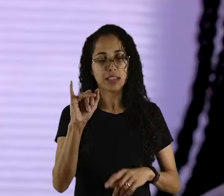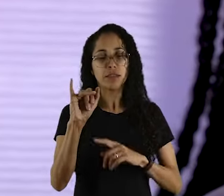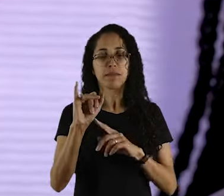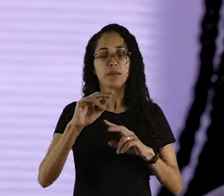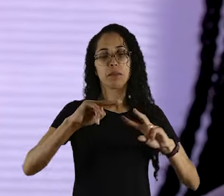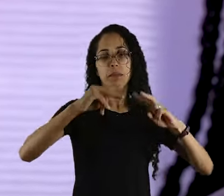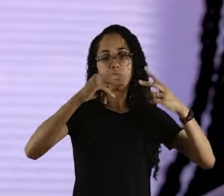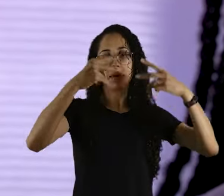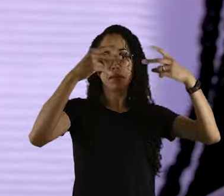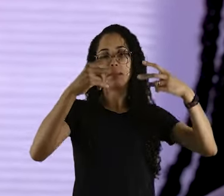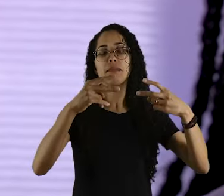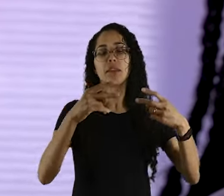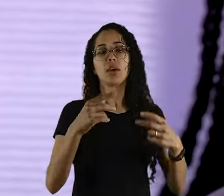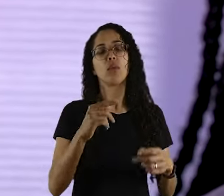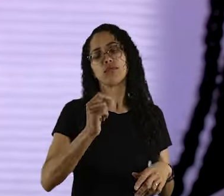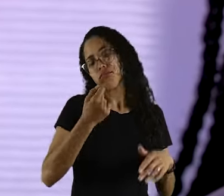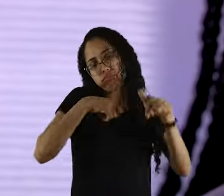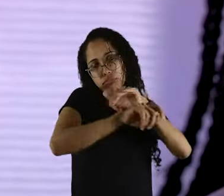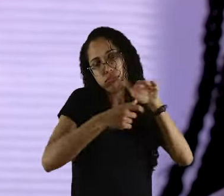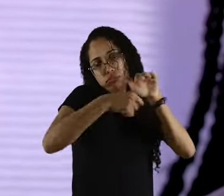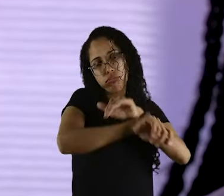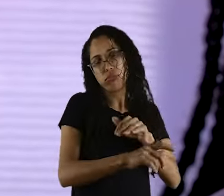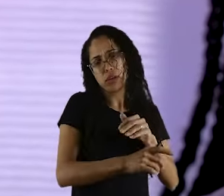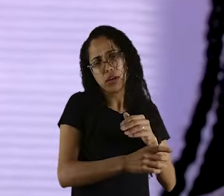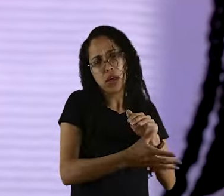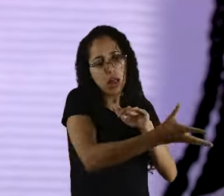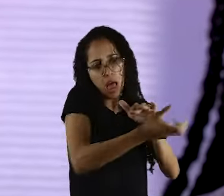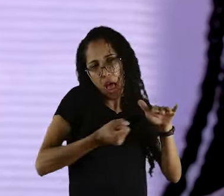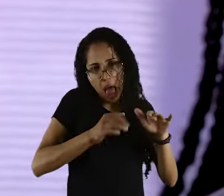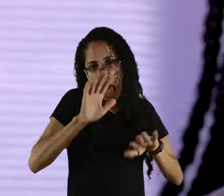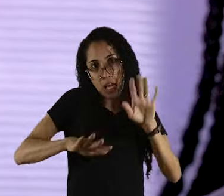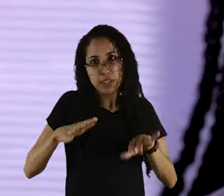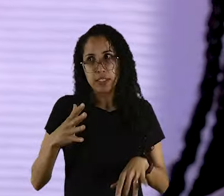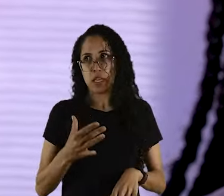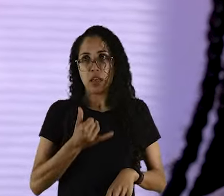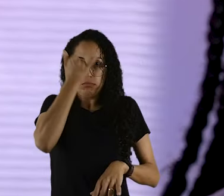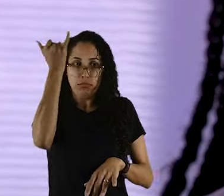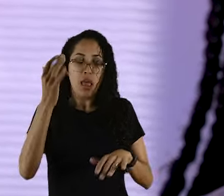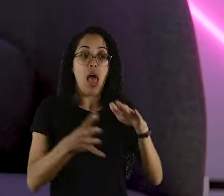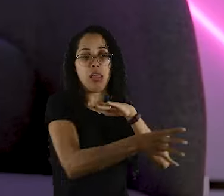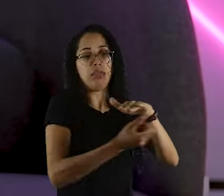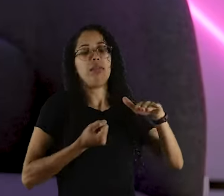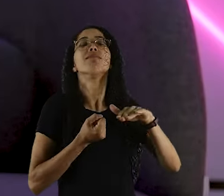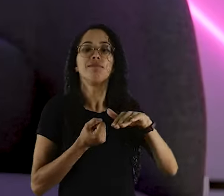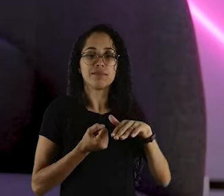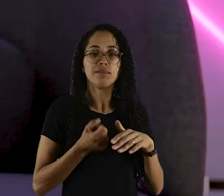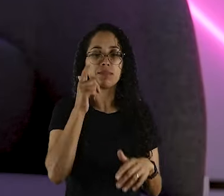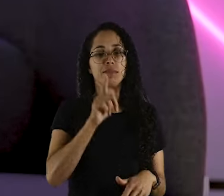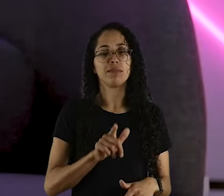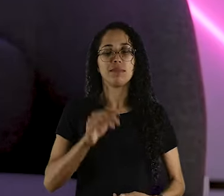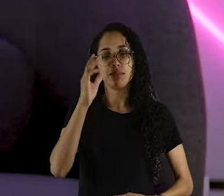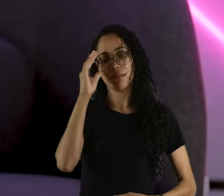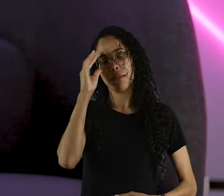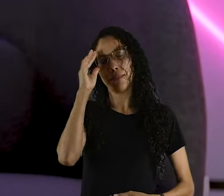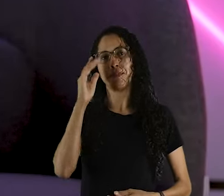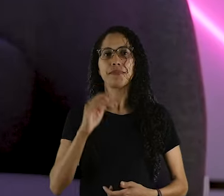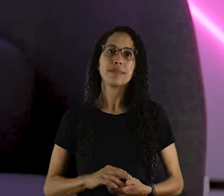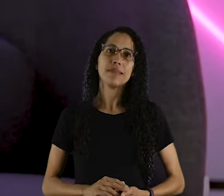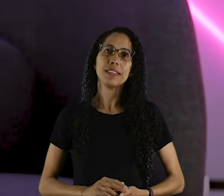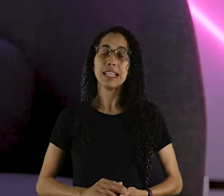estar colocando dinheiro e resgatando se eu precisar para emergência, né? Vamos colocar assim. Aqui na conta corrente com